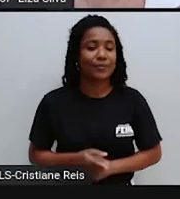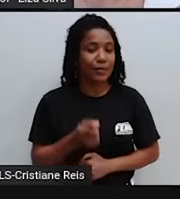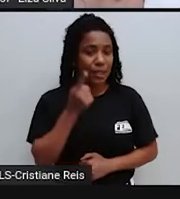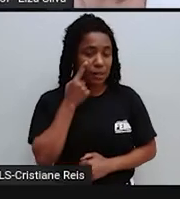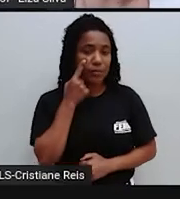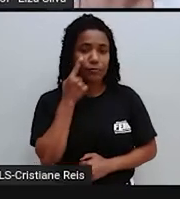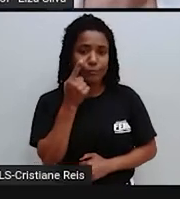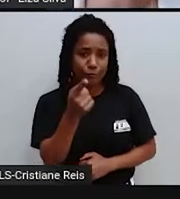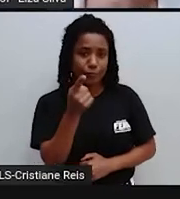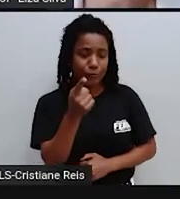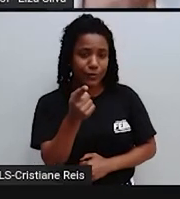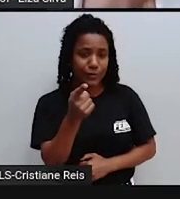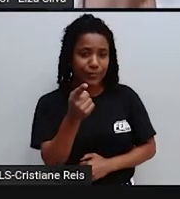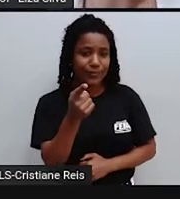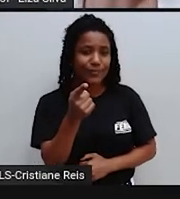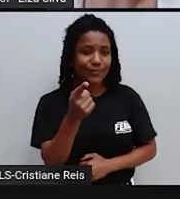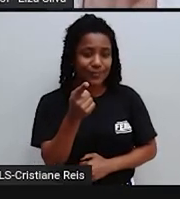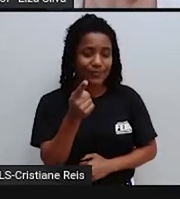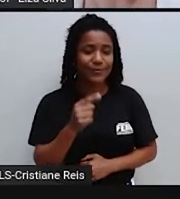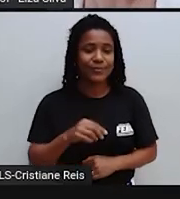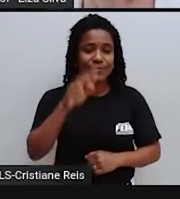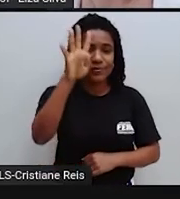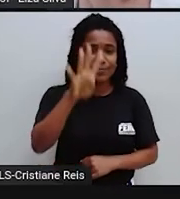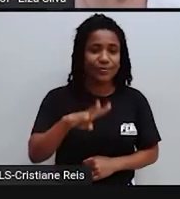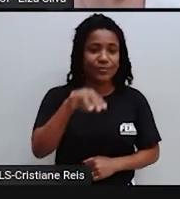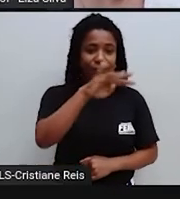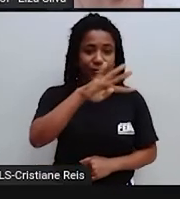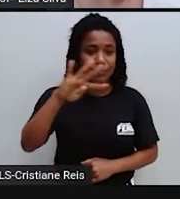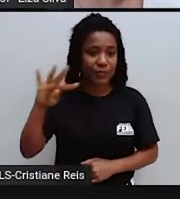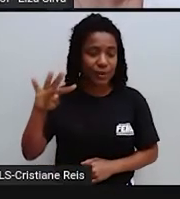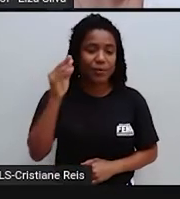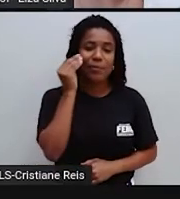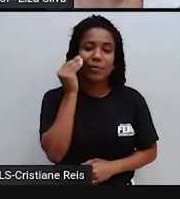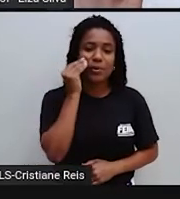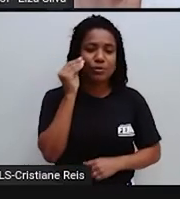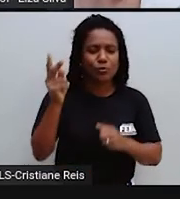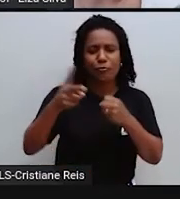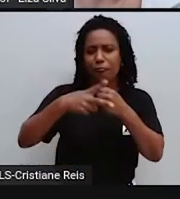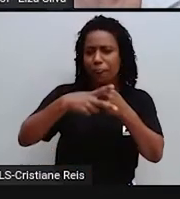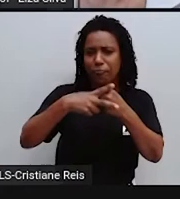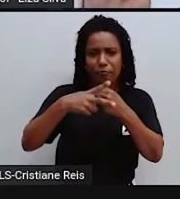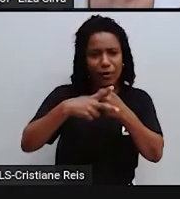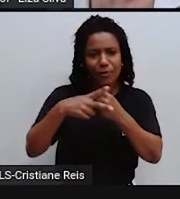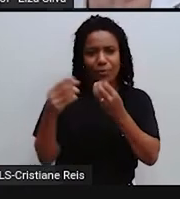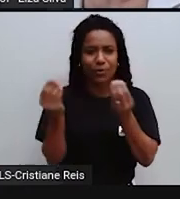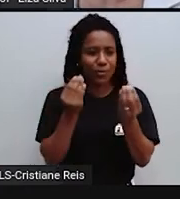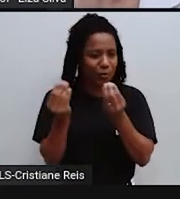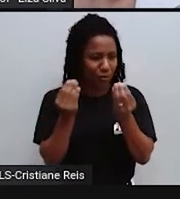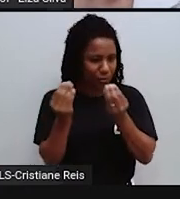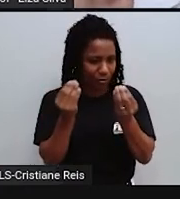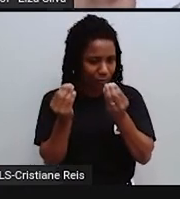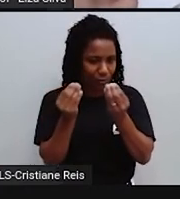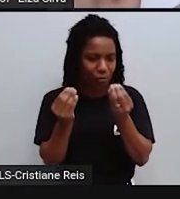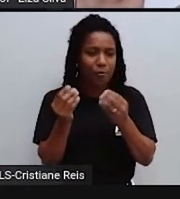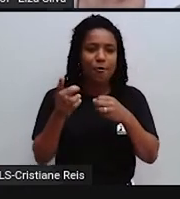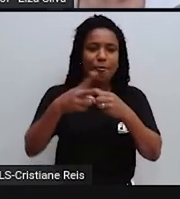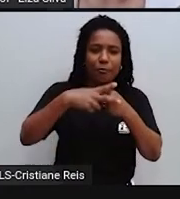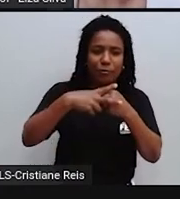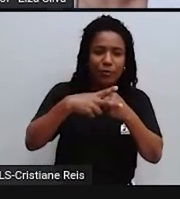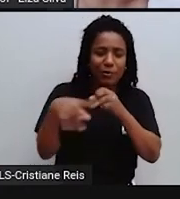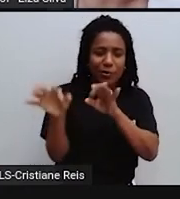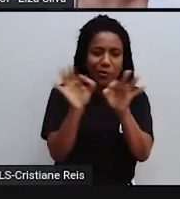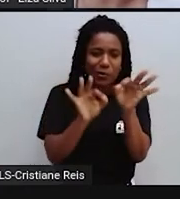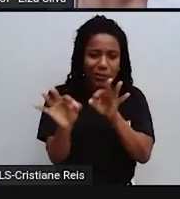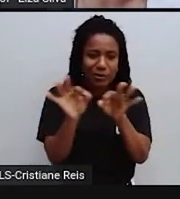Observe que eu coloco aqui para vocês a estrutura deste verbo, né? Como nós vamos organizar as